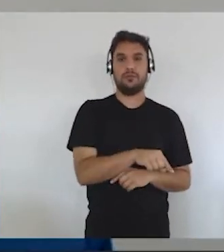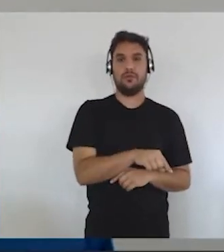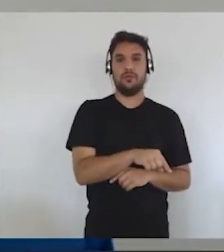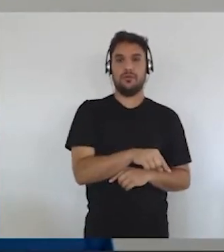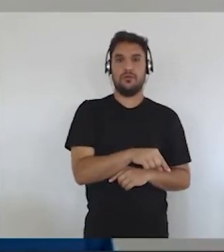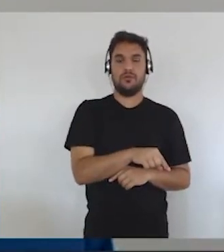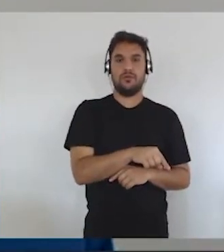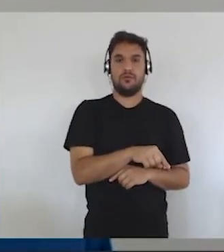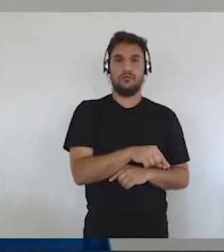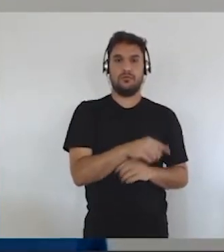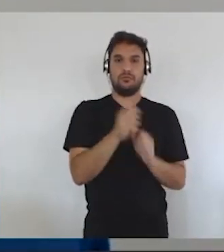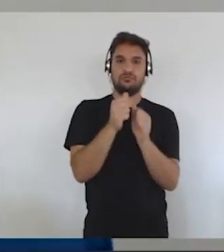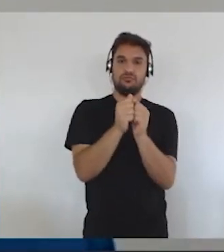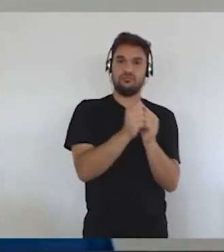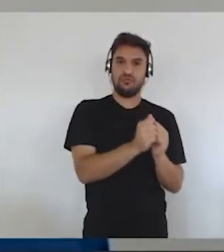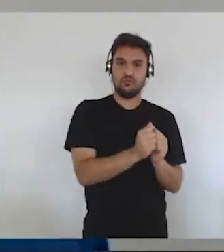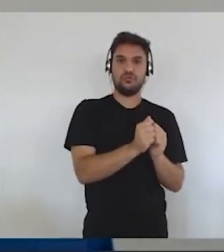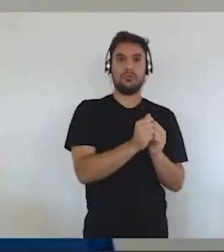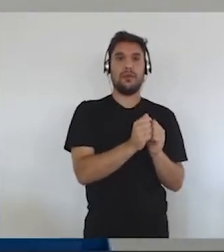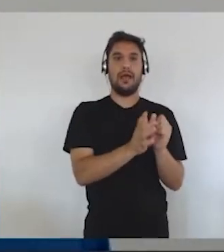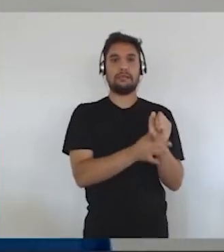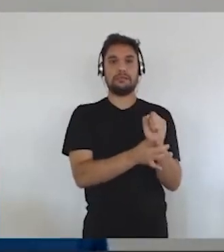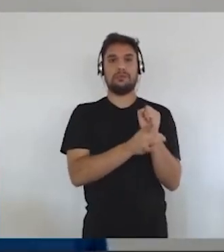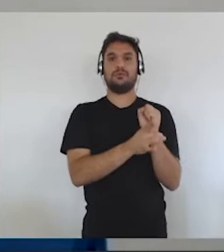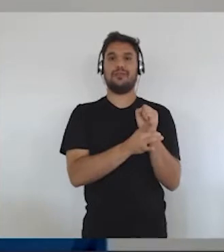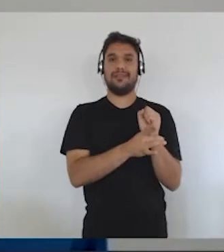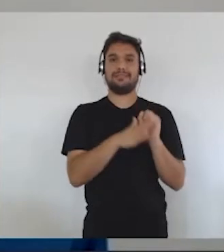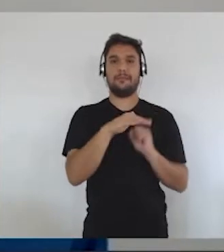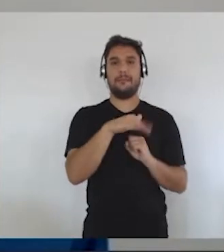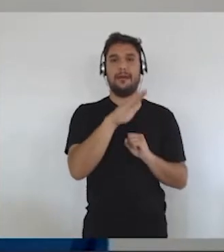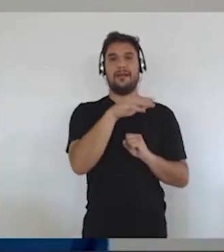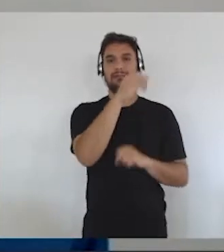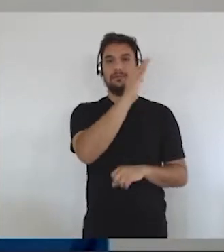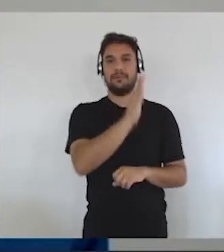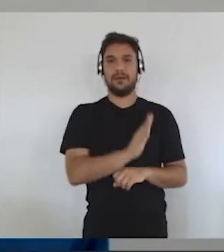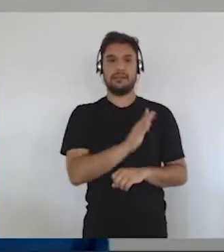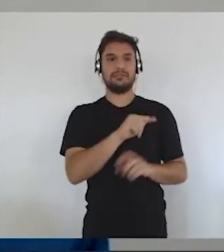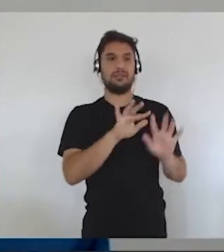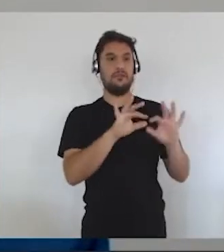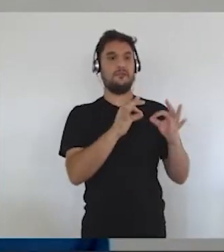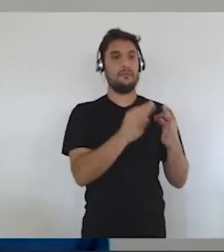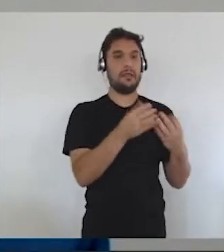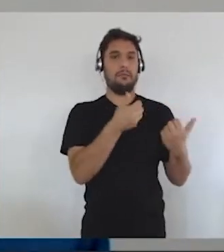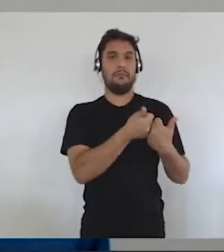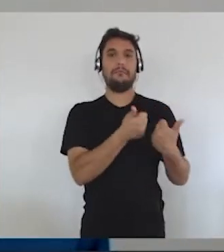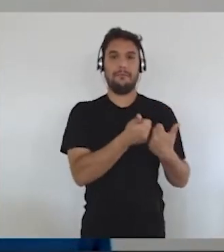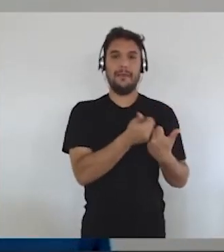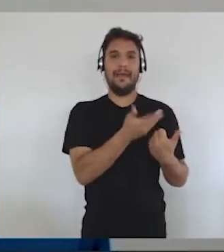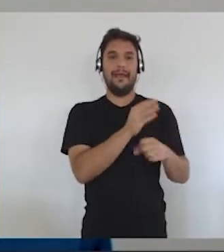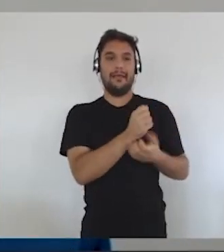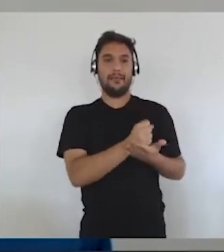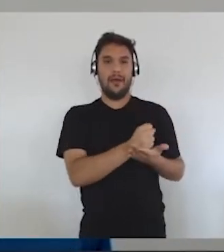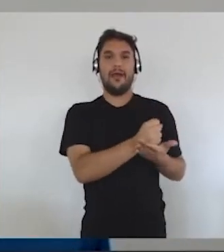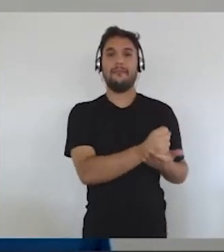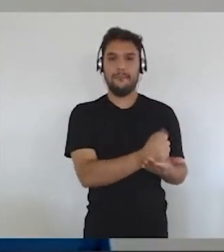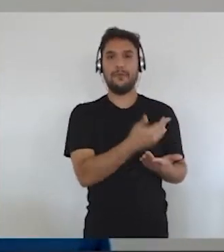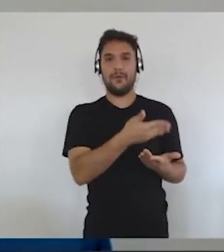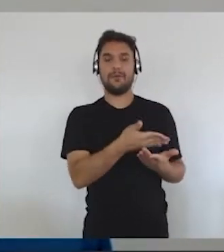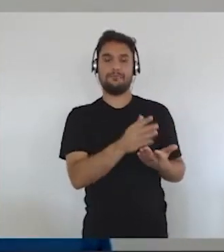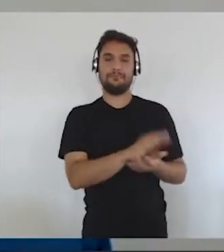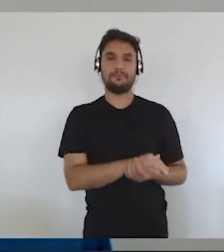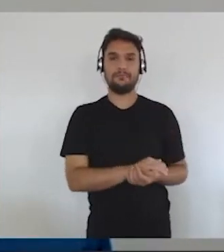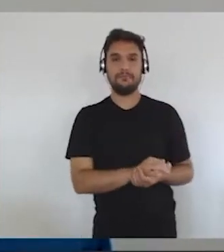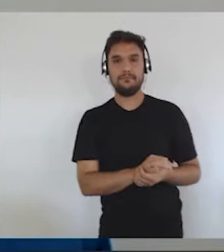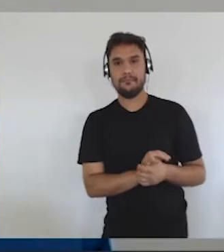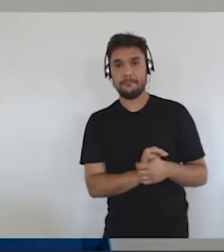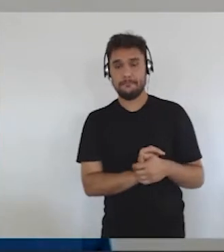com as crianças, justamente para se valer desse aspecto do ambiente de apoio, né, do ambiente